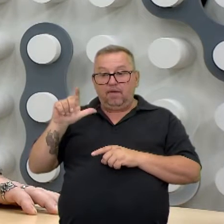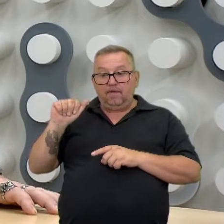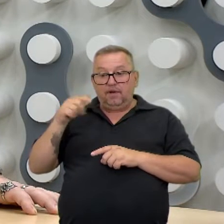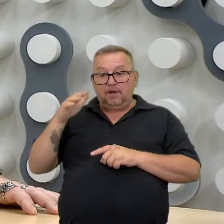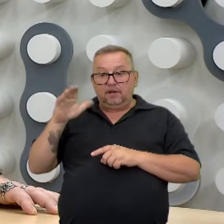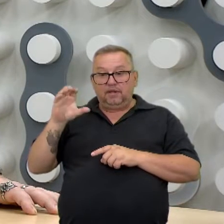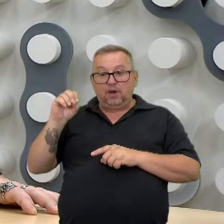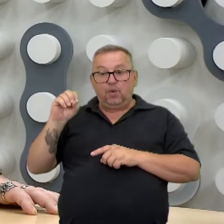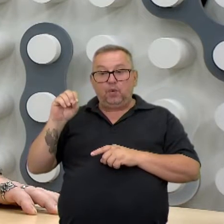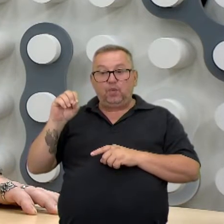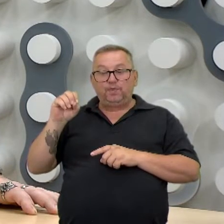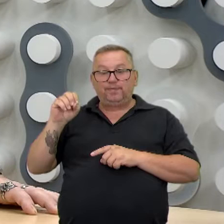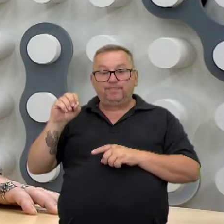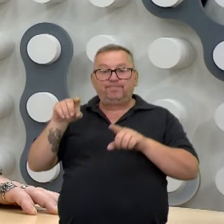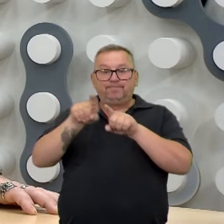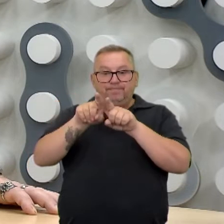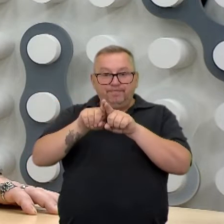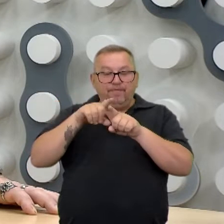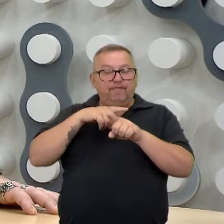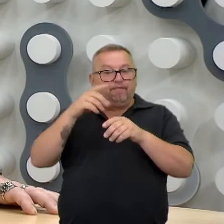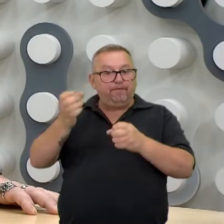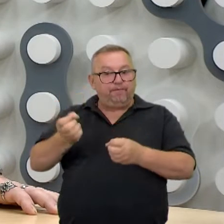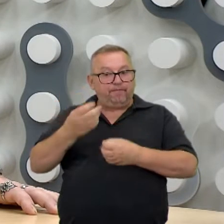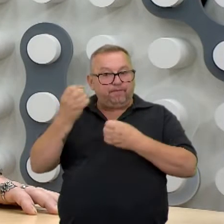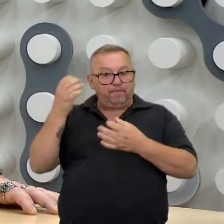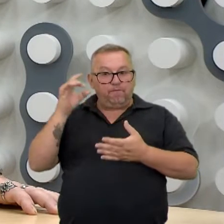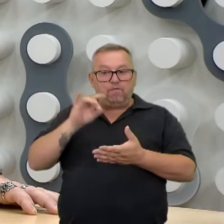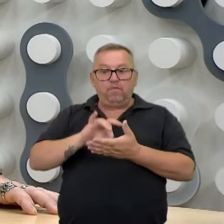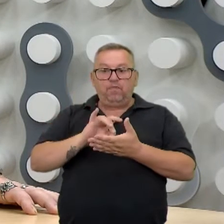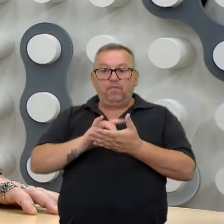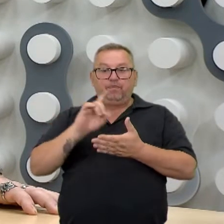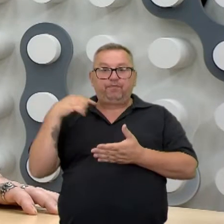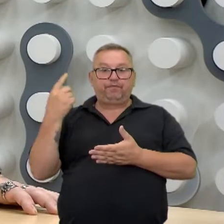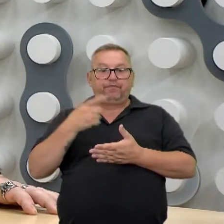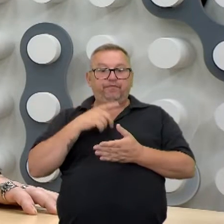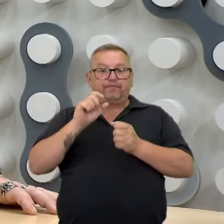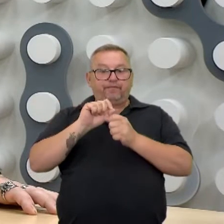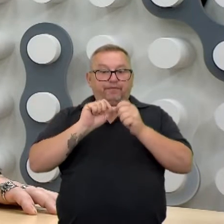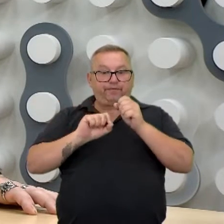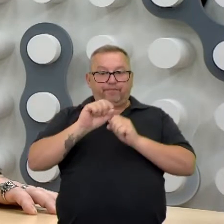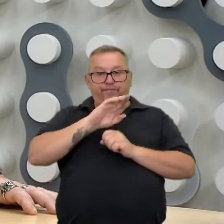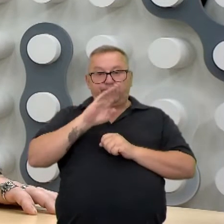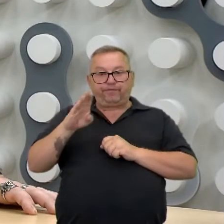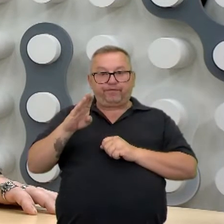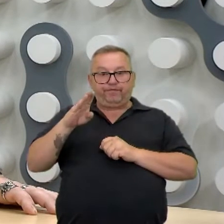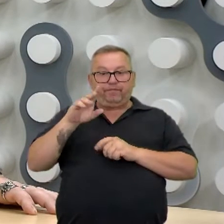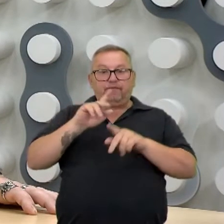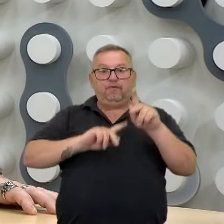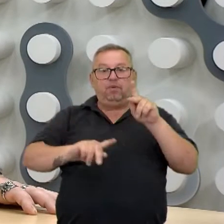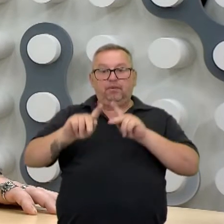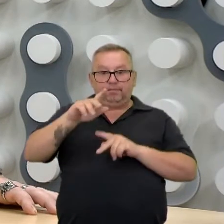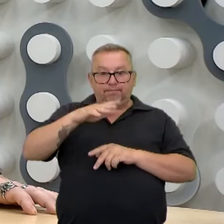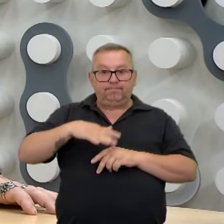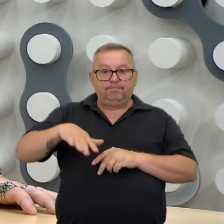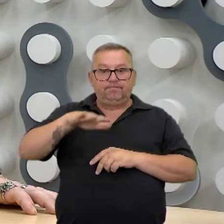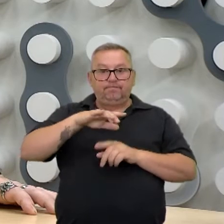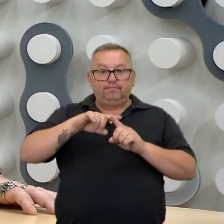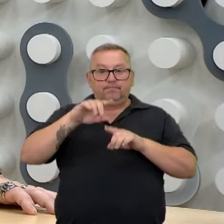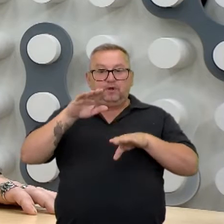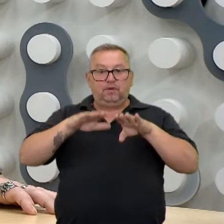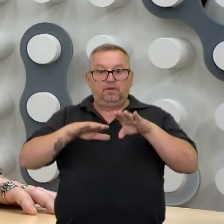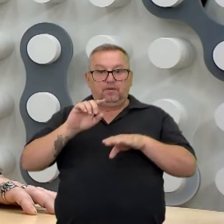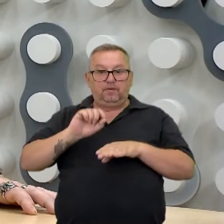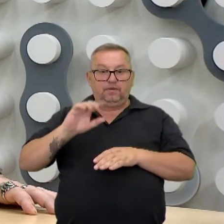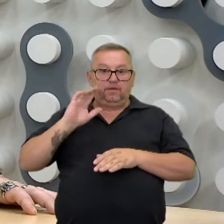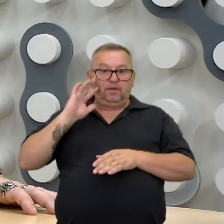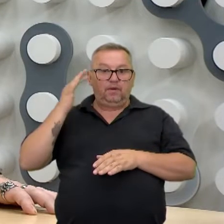Economia, então são dados oficiais, e são dados que são relacionados diretamente com a população, né? Então, muitas vezes, a